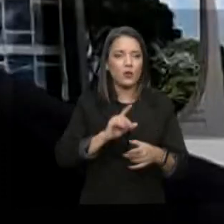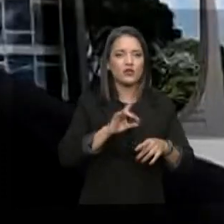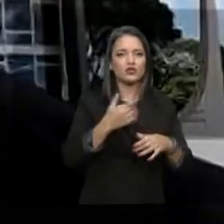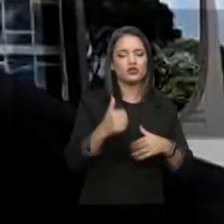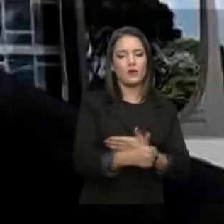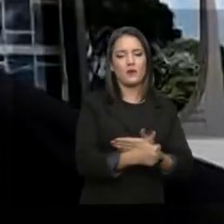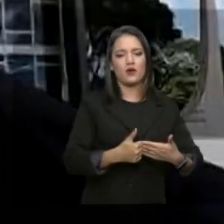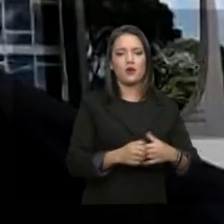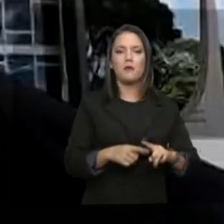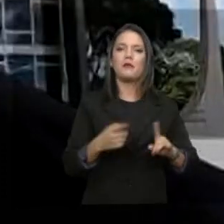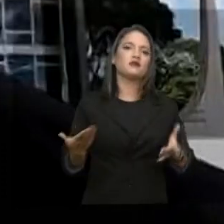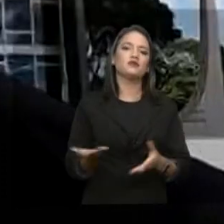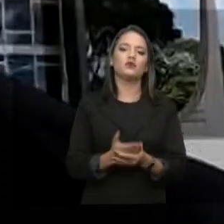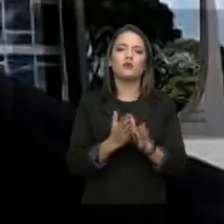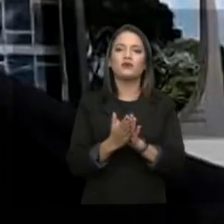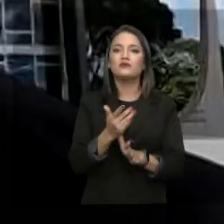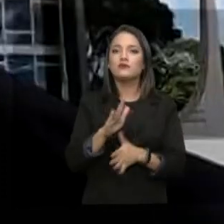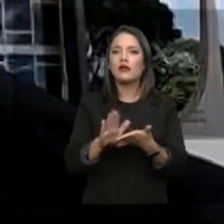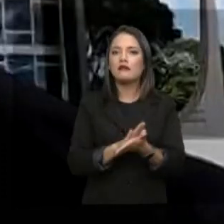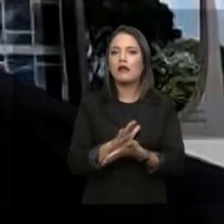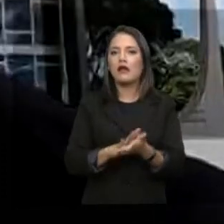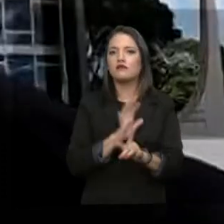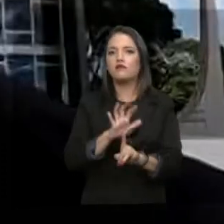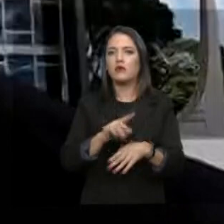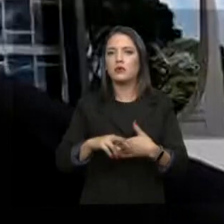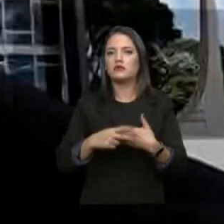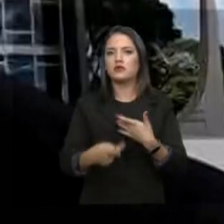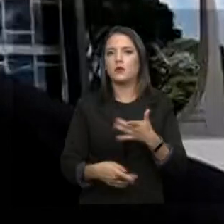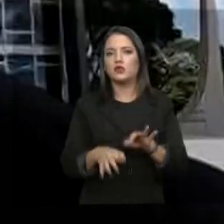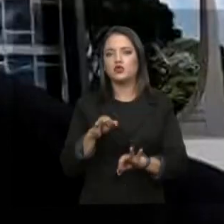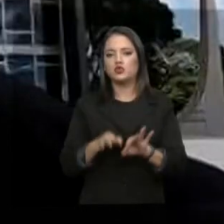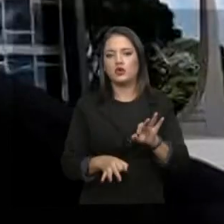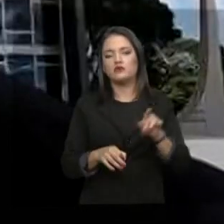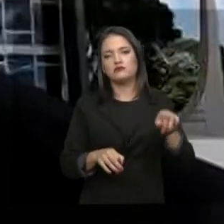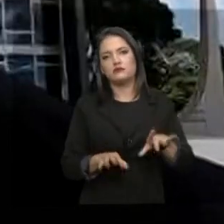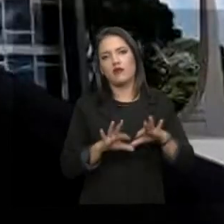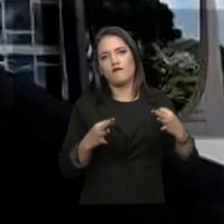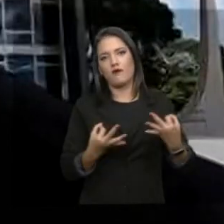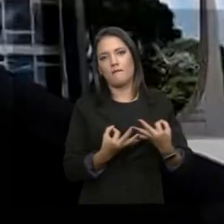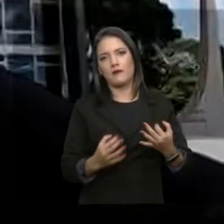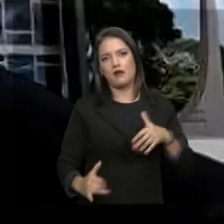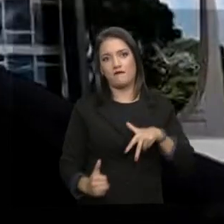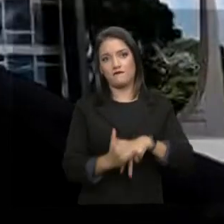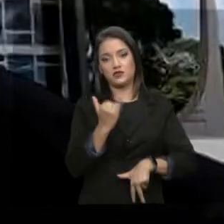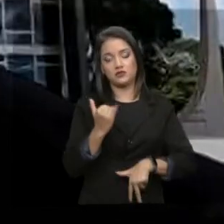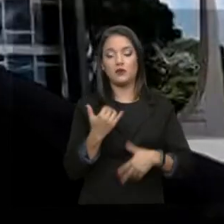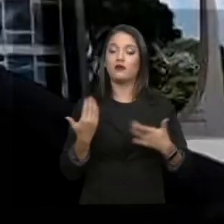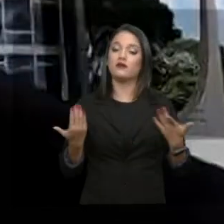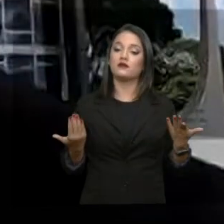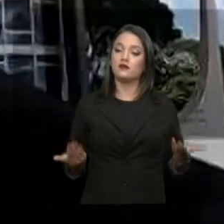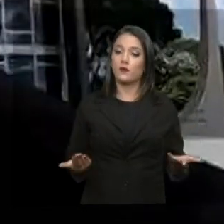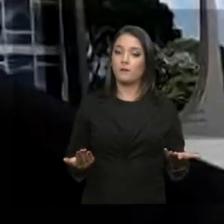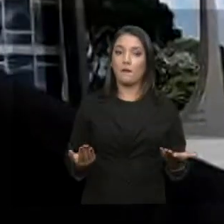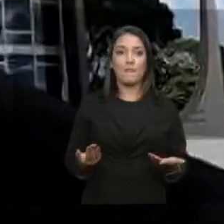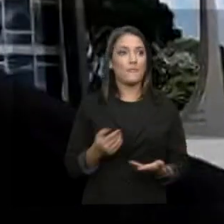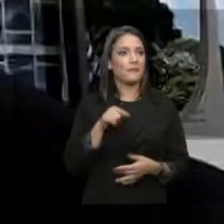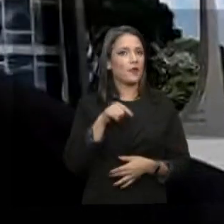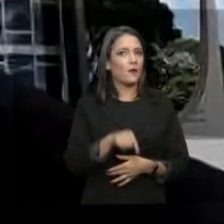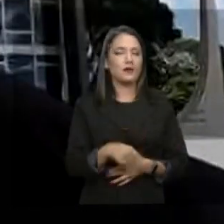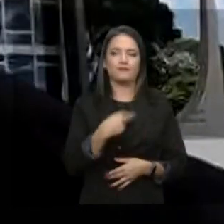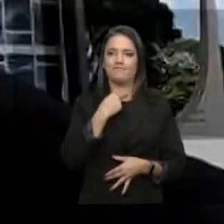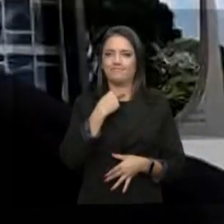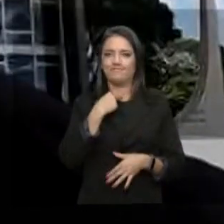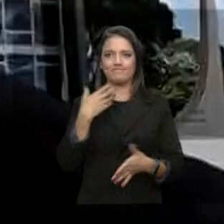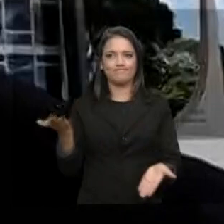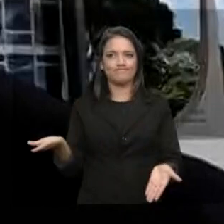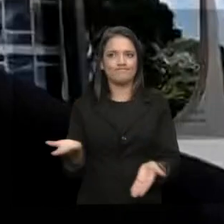produz qualquer efeito em relação jurídica que envolva os parentes da vítima, está claro que este não tem interesse jurídico na solução da